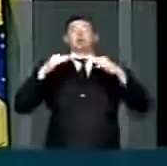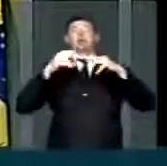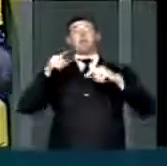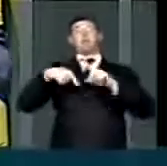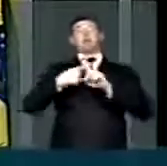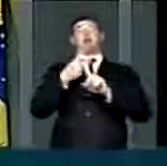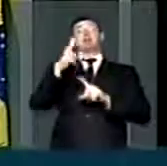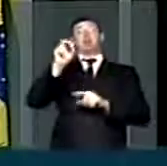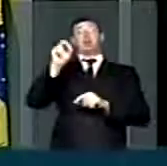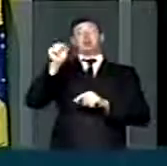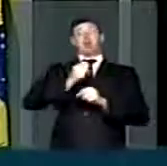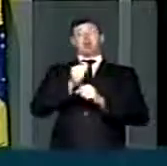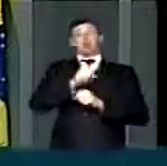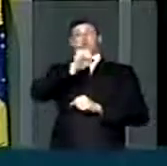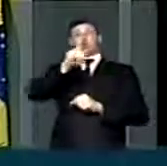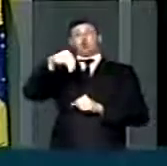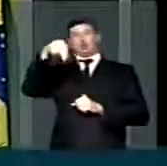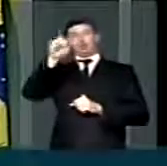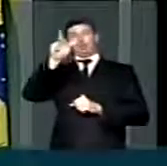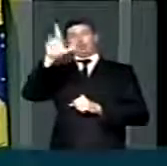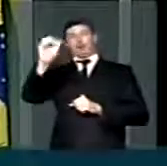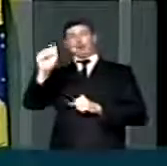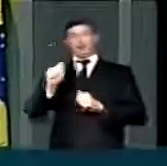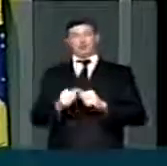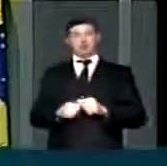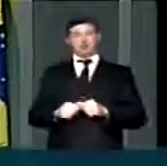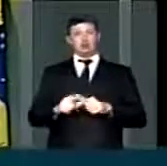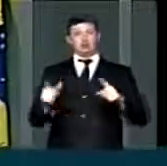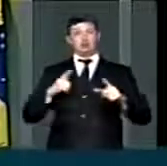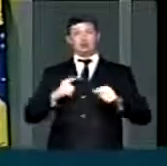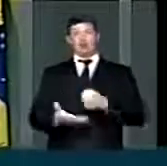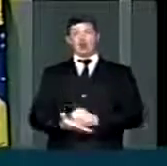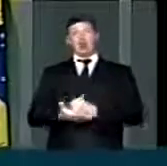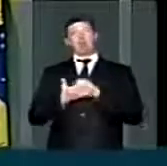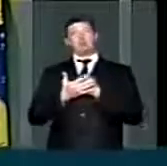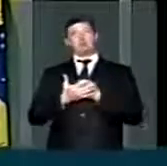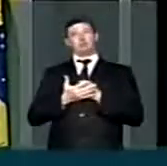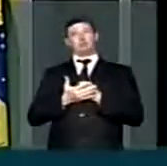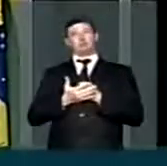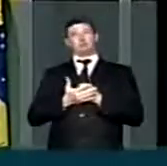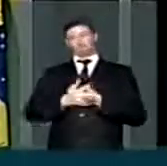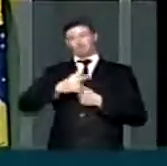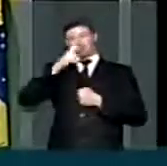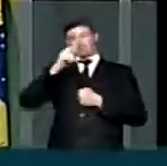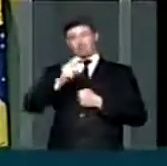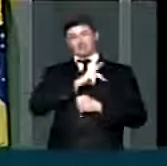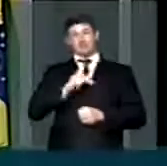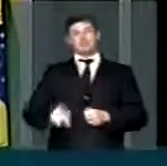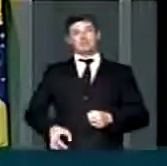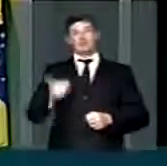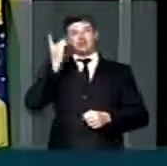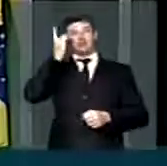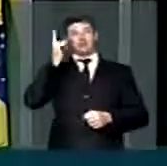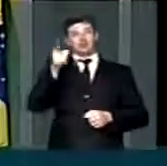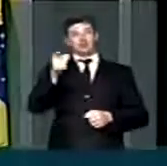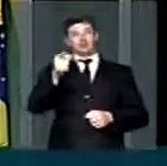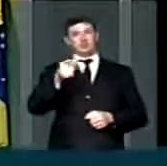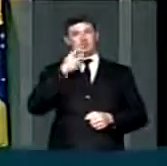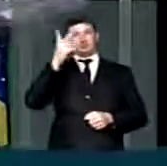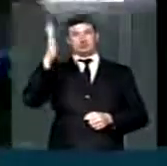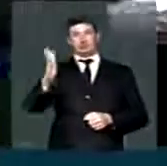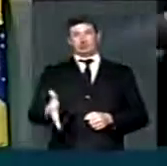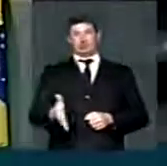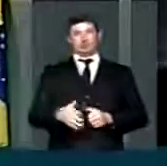50 anos. Mas segundo, nós temos uma aliada fortíssima, a presidente Dilma, já